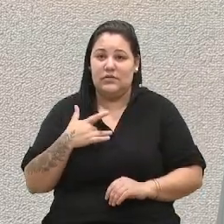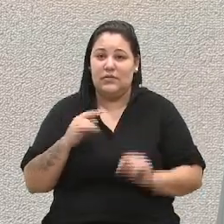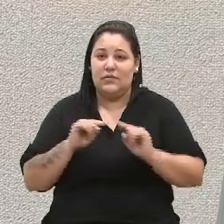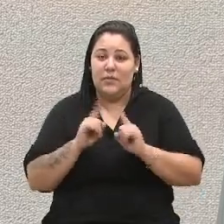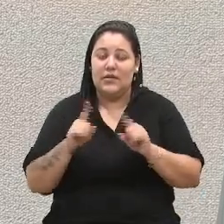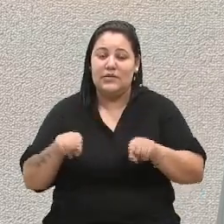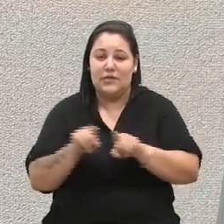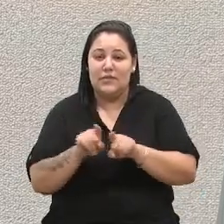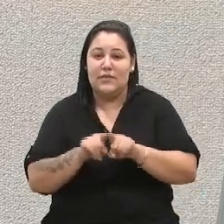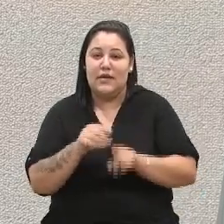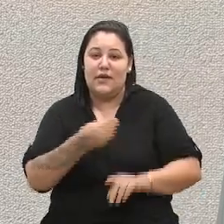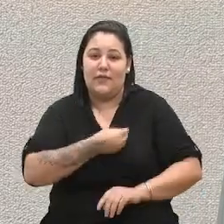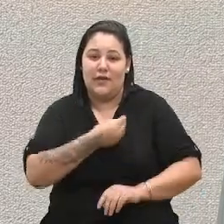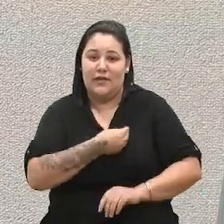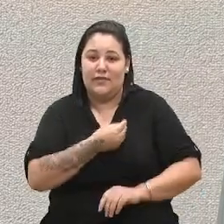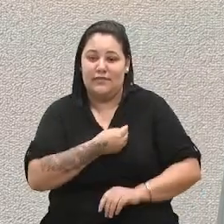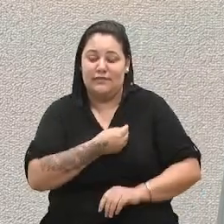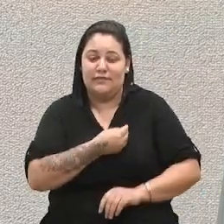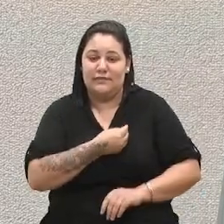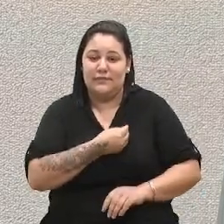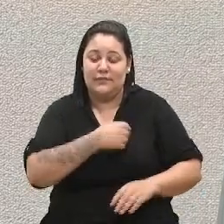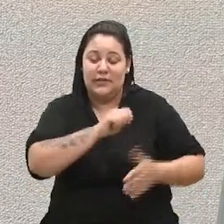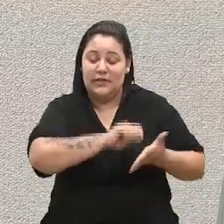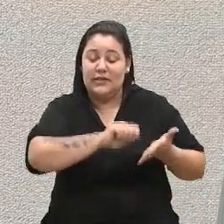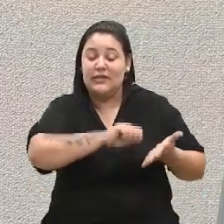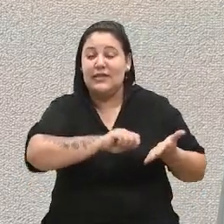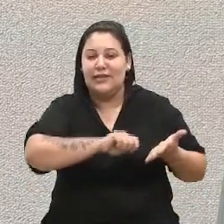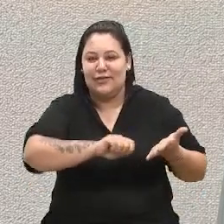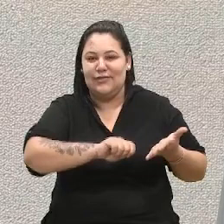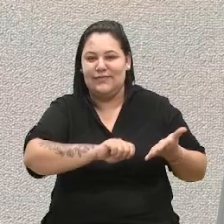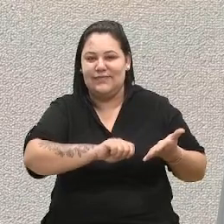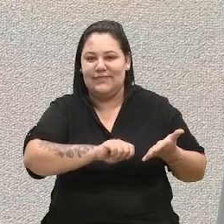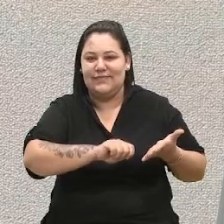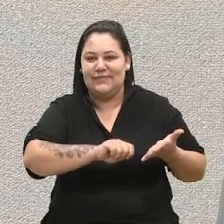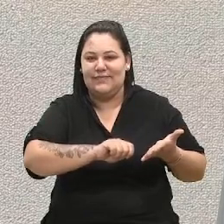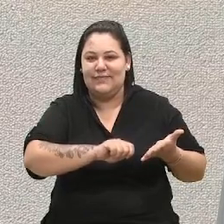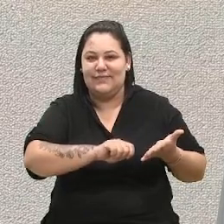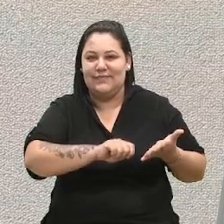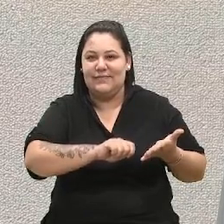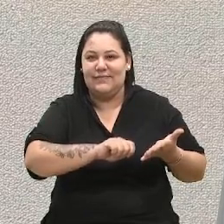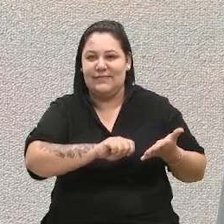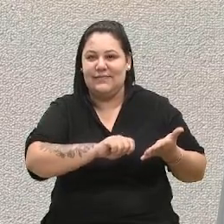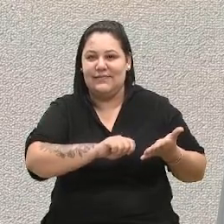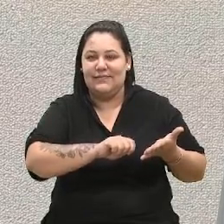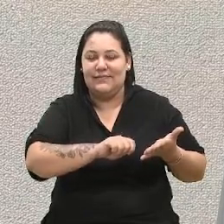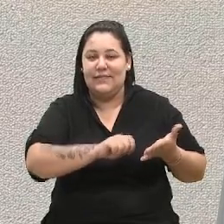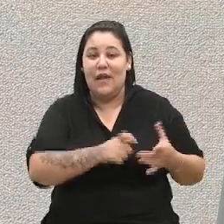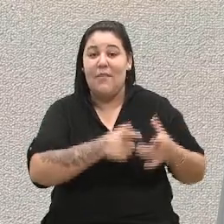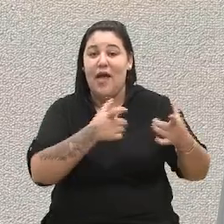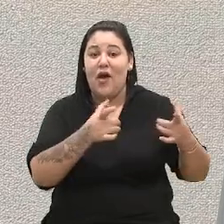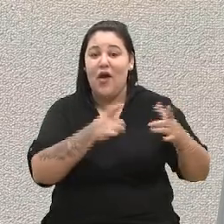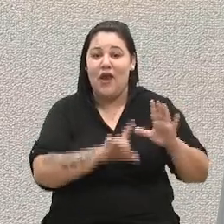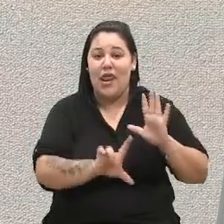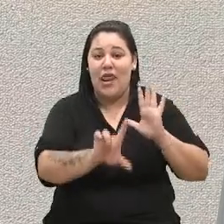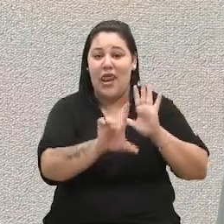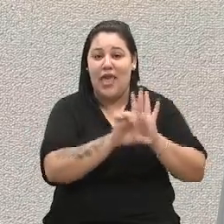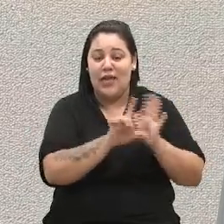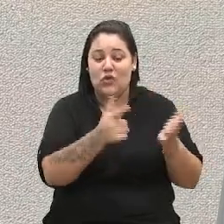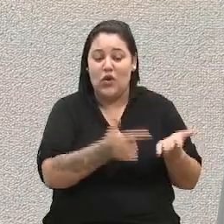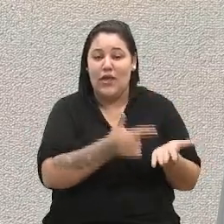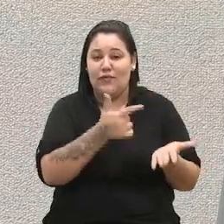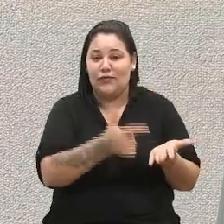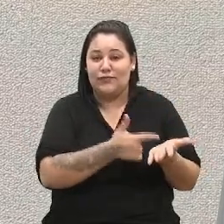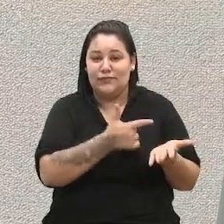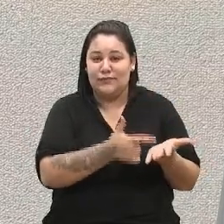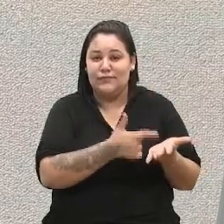vida. Isso está lá escrito na maior lei, na maior legislação do nosso país.